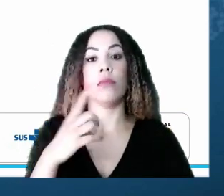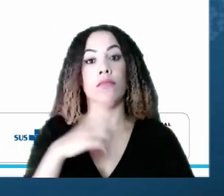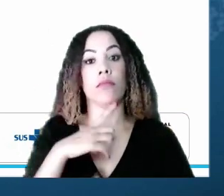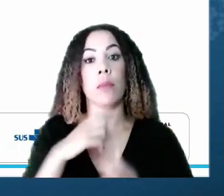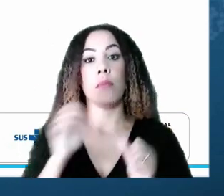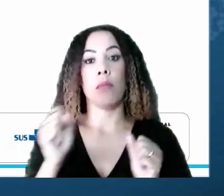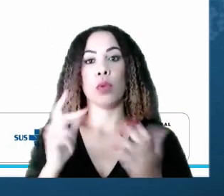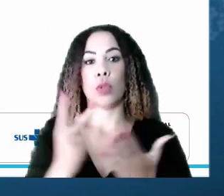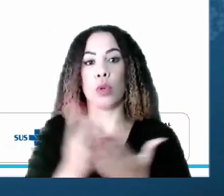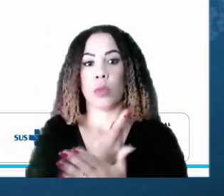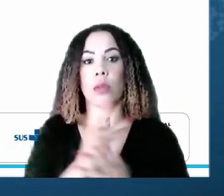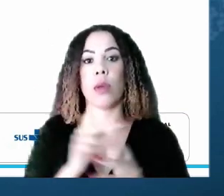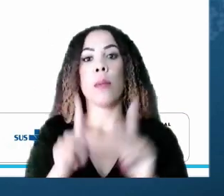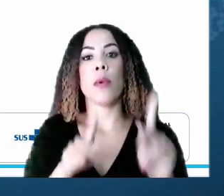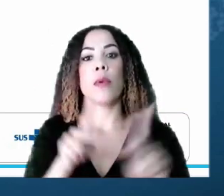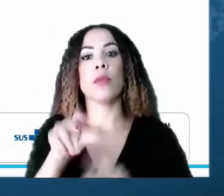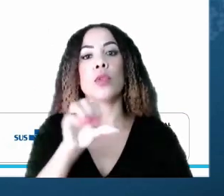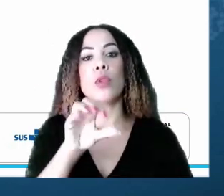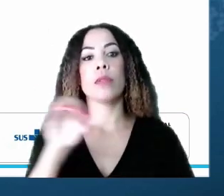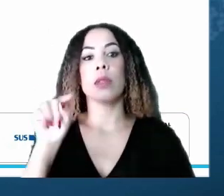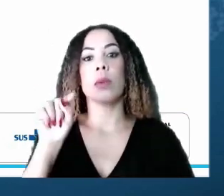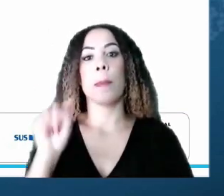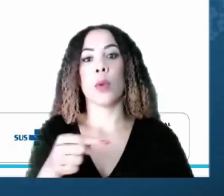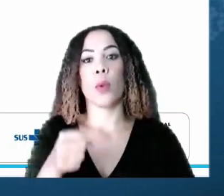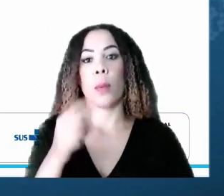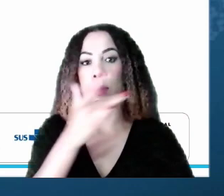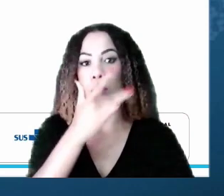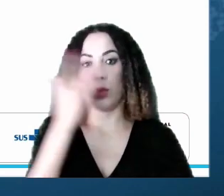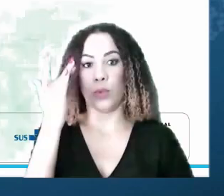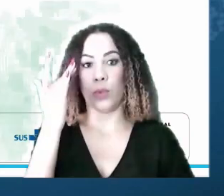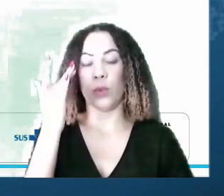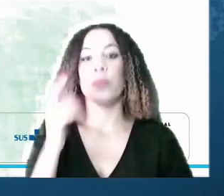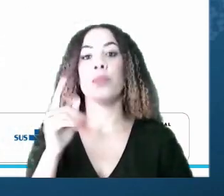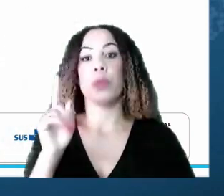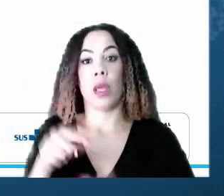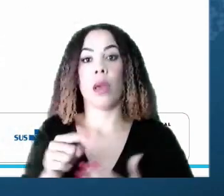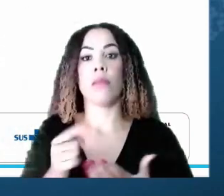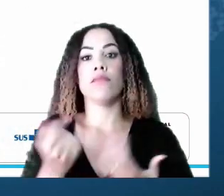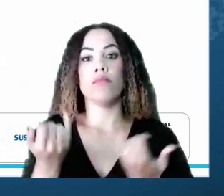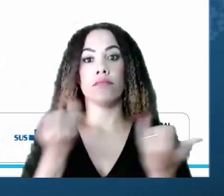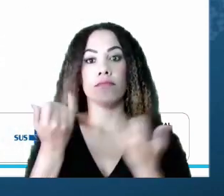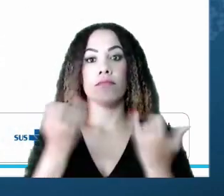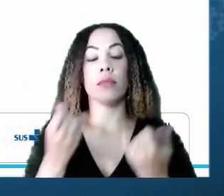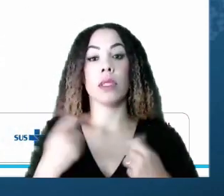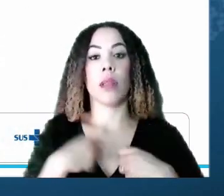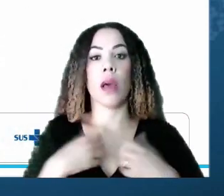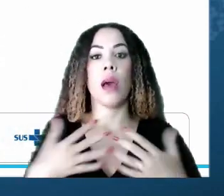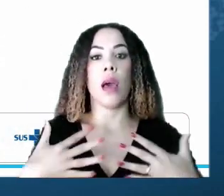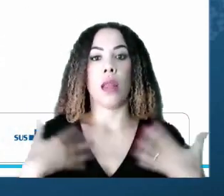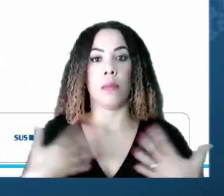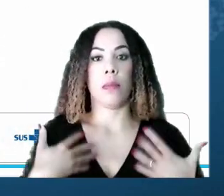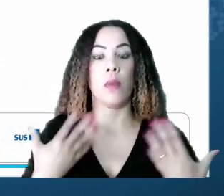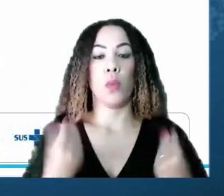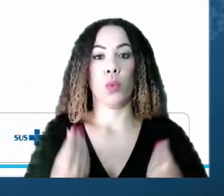numa população de 900 mil pessoas. Então, é um dado assim, que nos anima bastante.